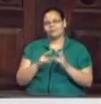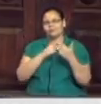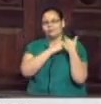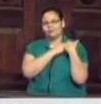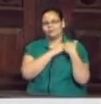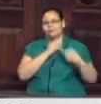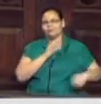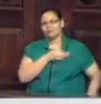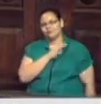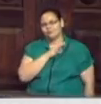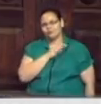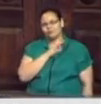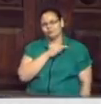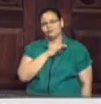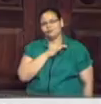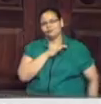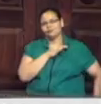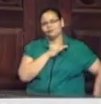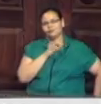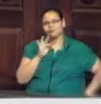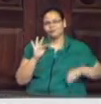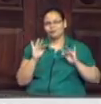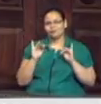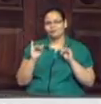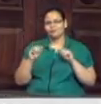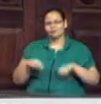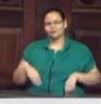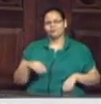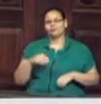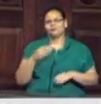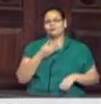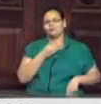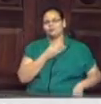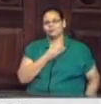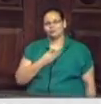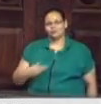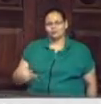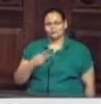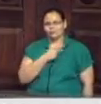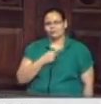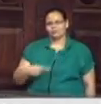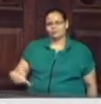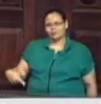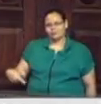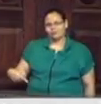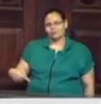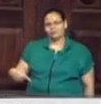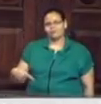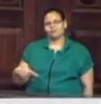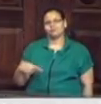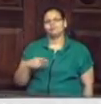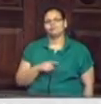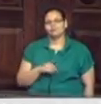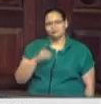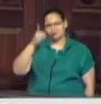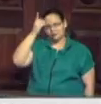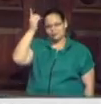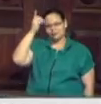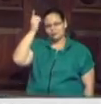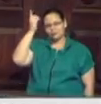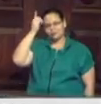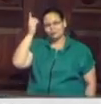Fiscal no fim do governo Dilma. Diga-se passagem que quem criou